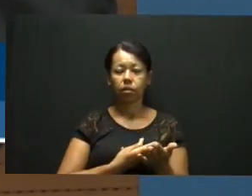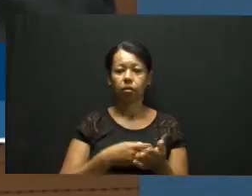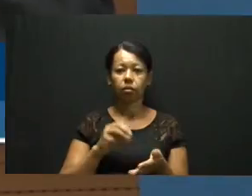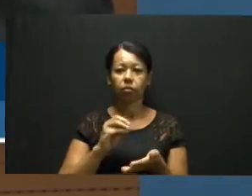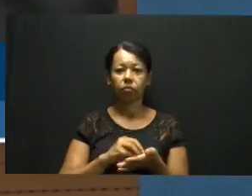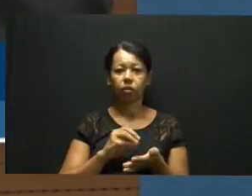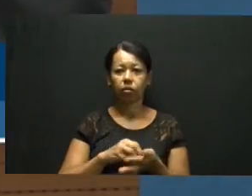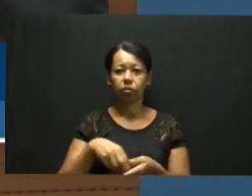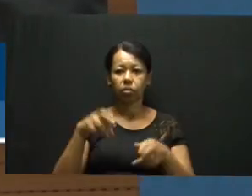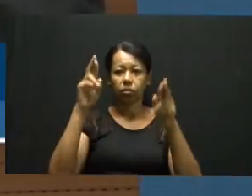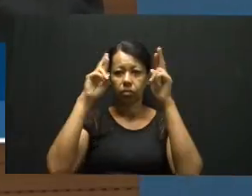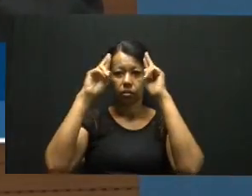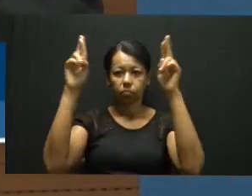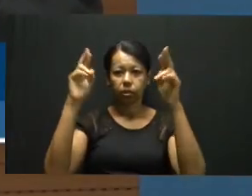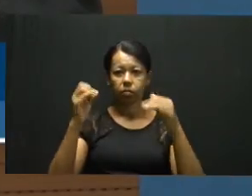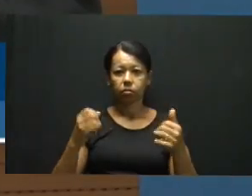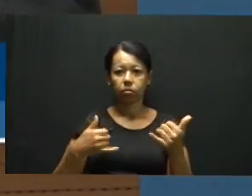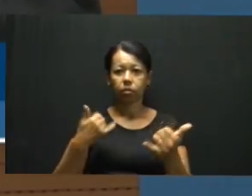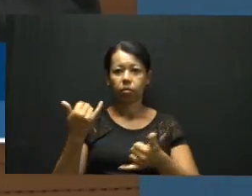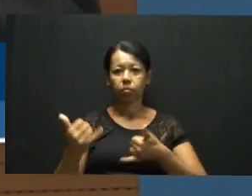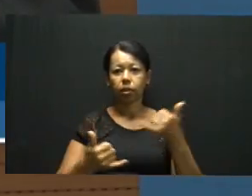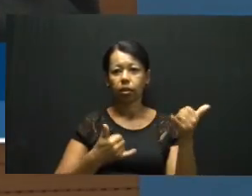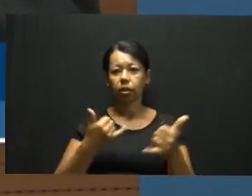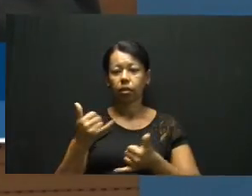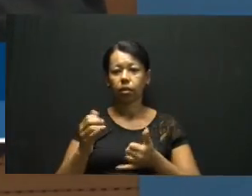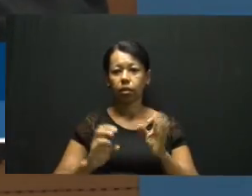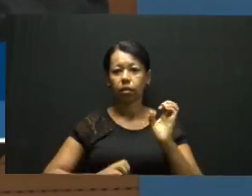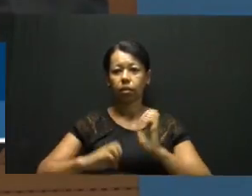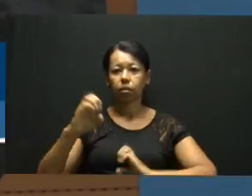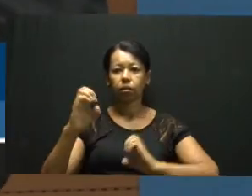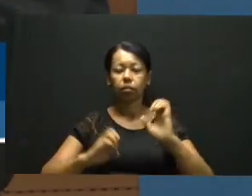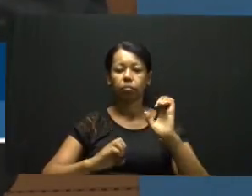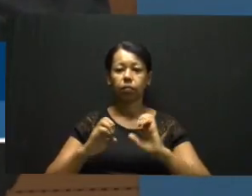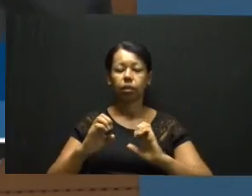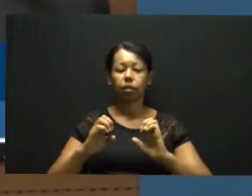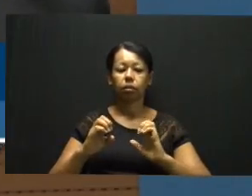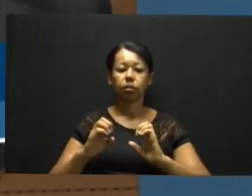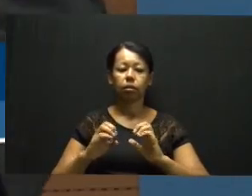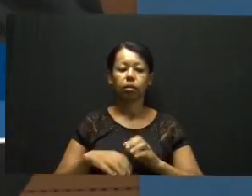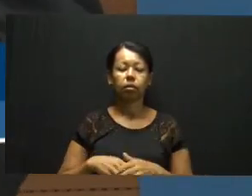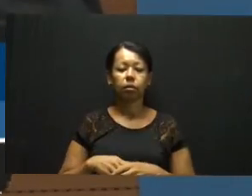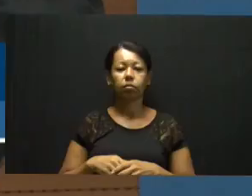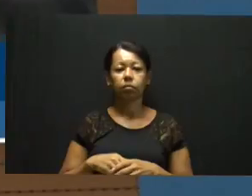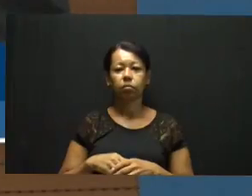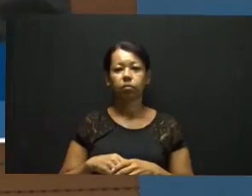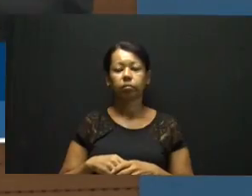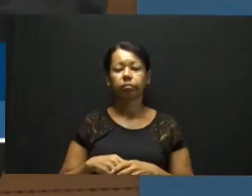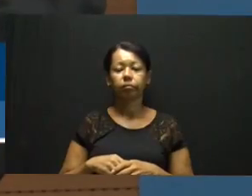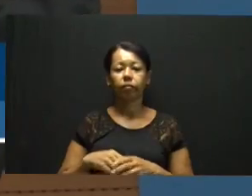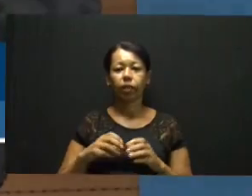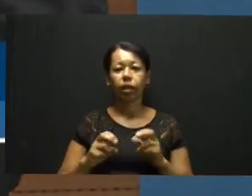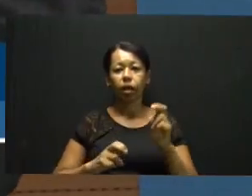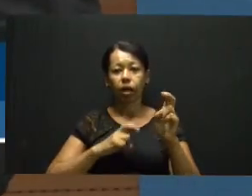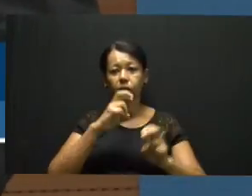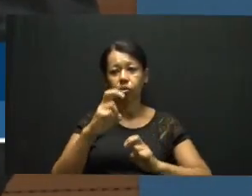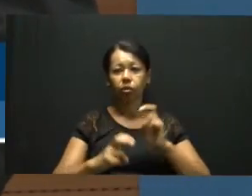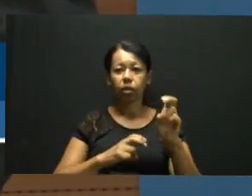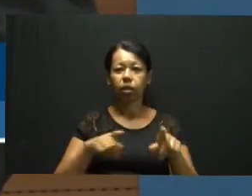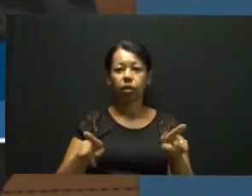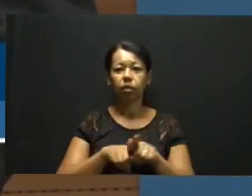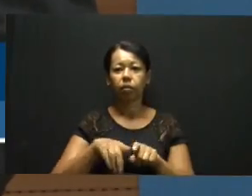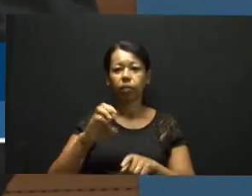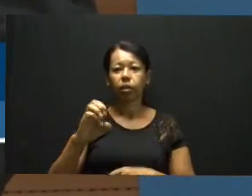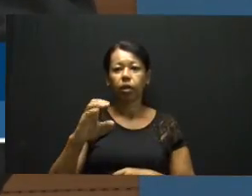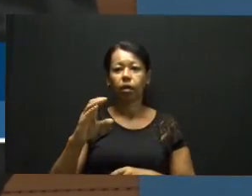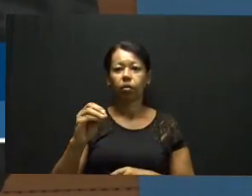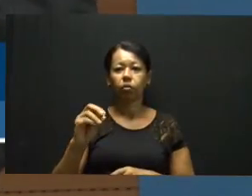de respeito e uma brincadeira das concessionárias, tanto a do trem, como também a concessionária